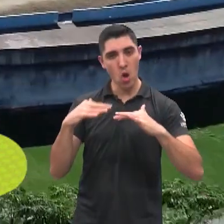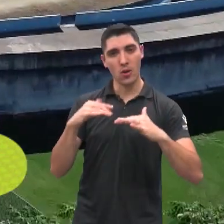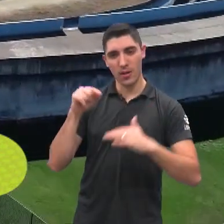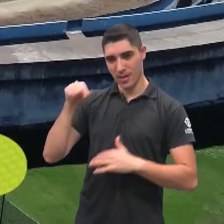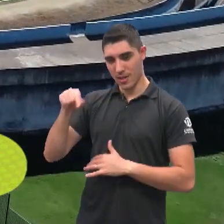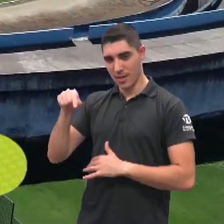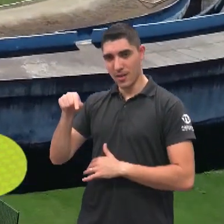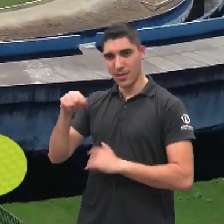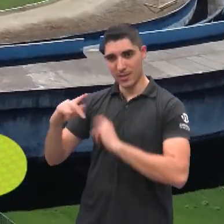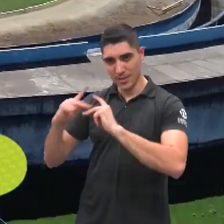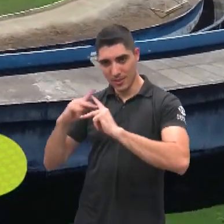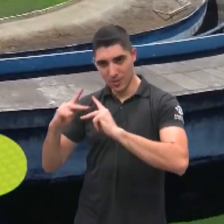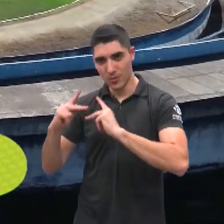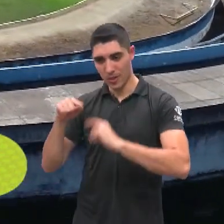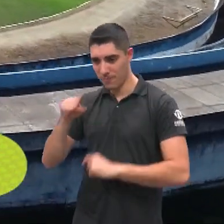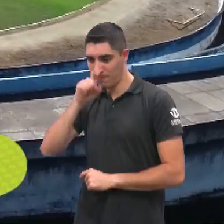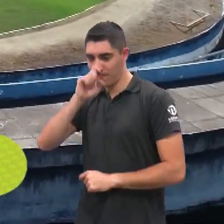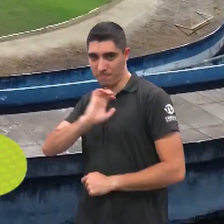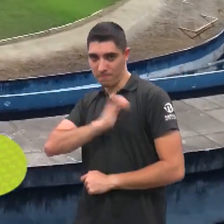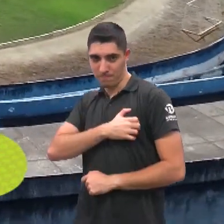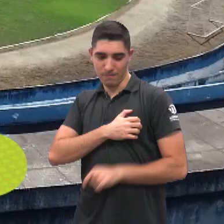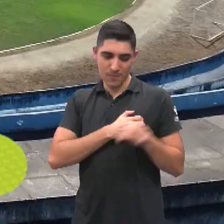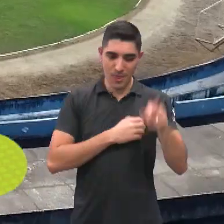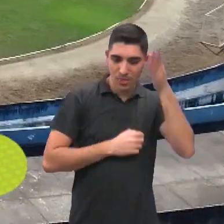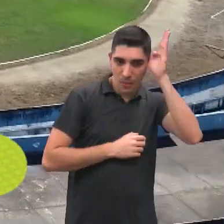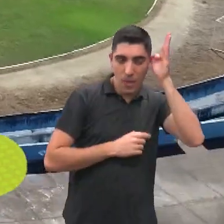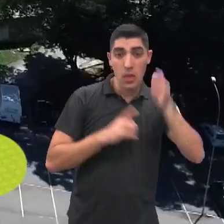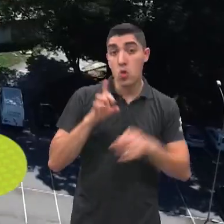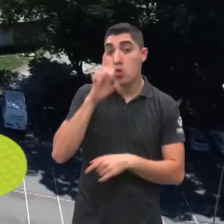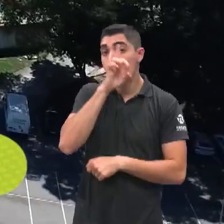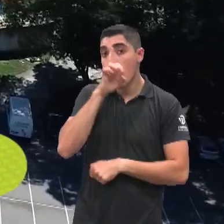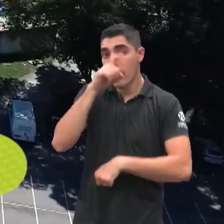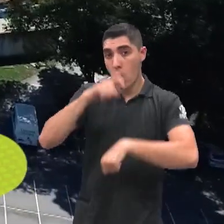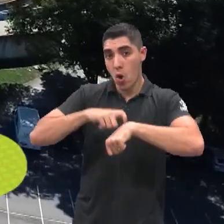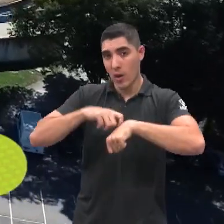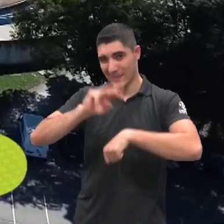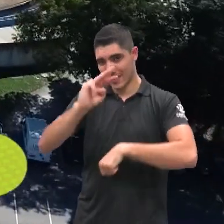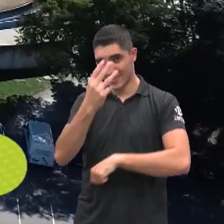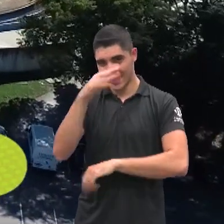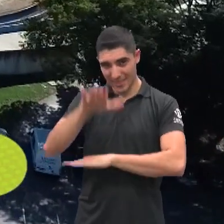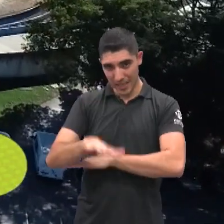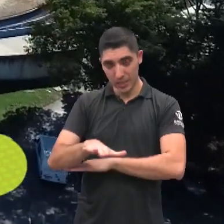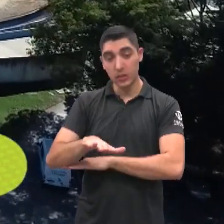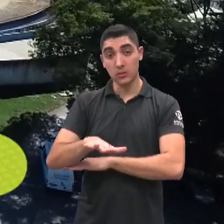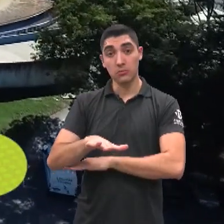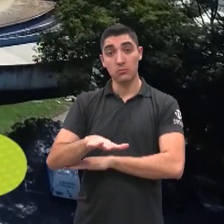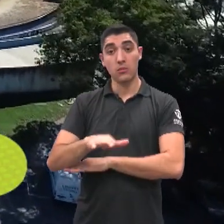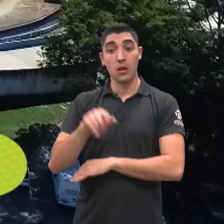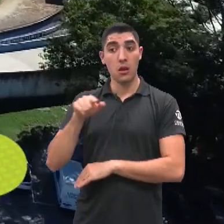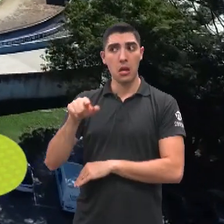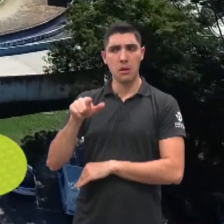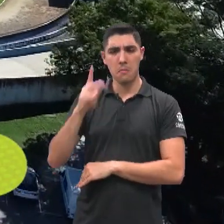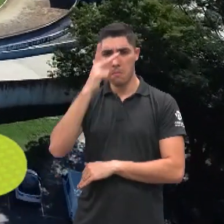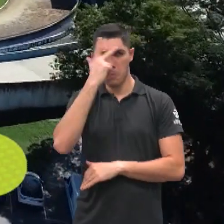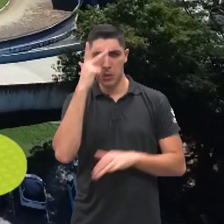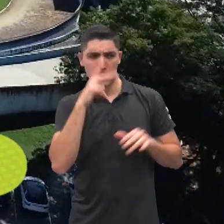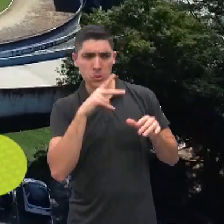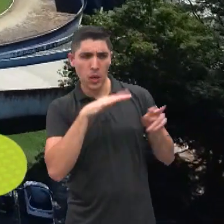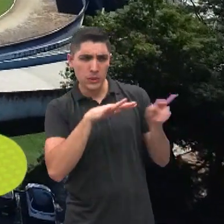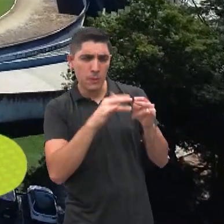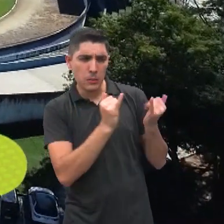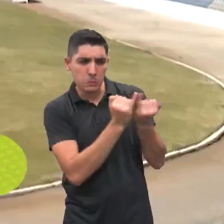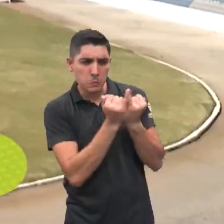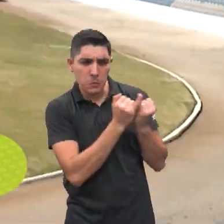no Martins Pereira, que deve acontecer no domingo às 3 horas da tarde, começou um papo nessa semana de que esse jogo poderia